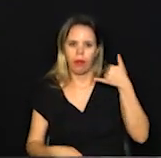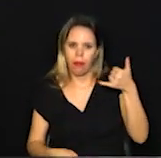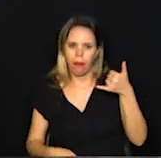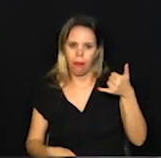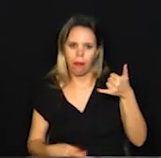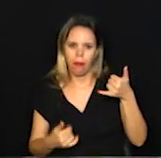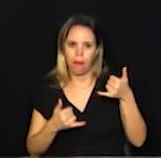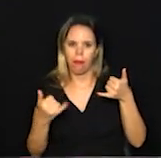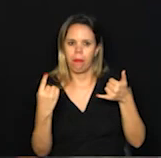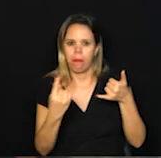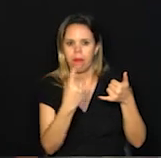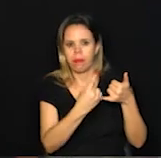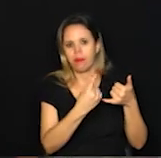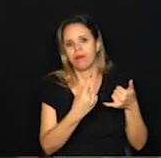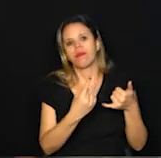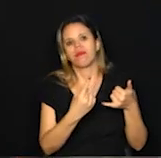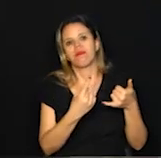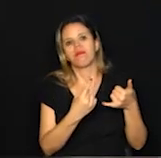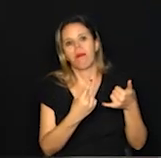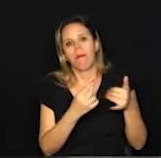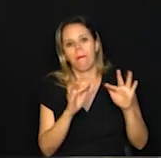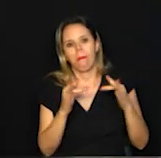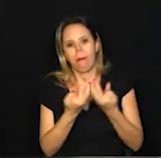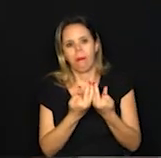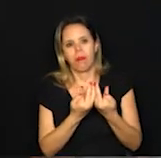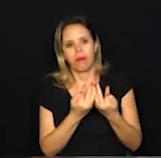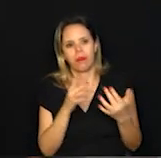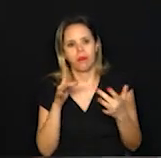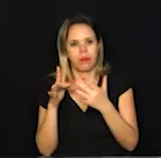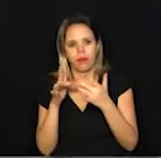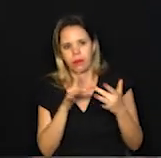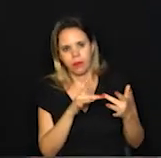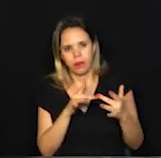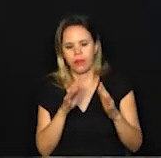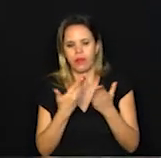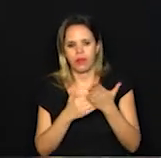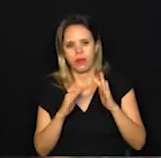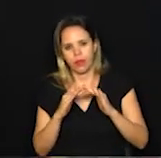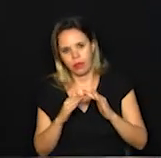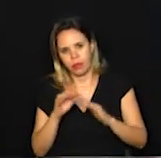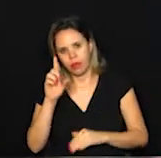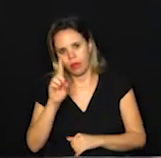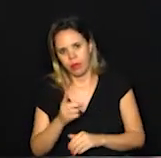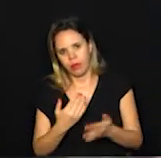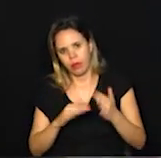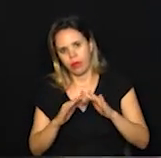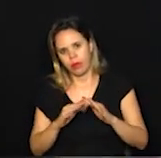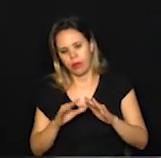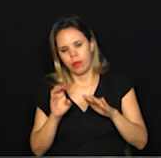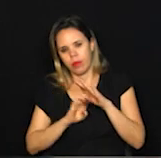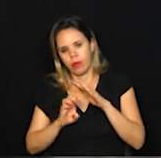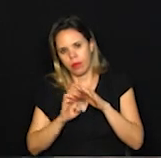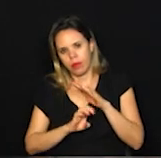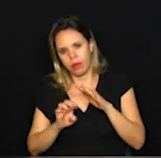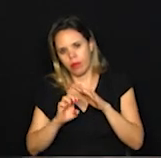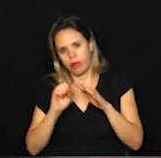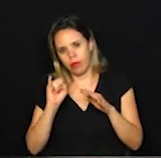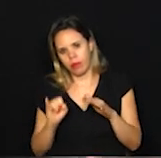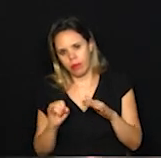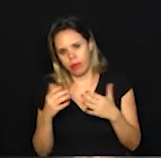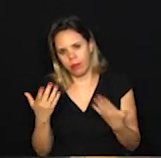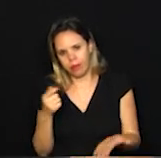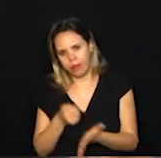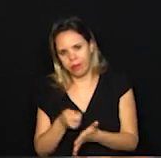será para cada estabelecimento onde a família está ligada. Se é na escola, para o diretor da escola, se é na empresa, para a empresa.